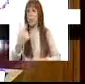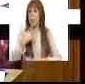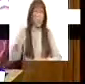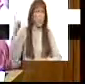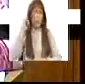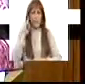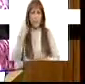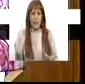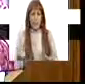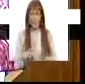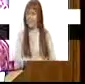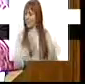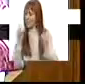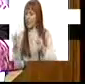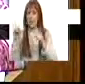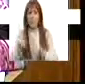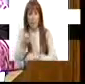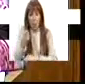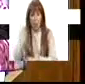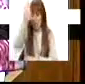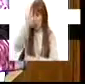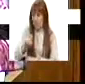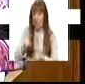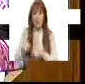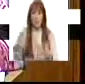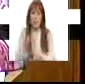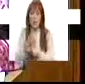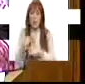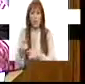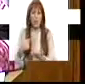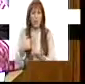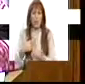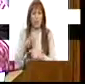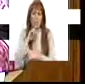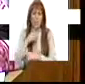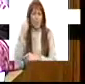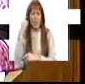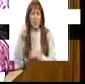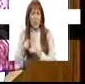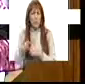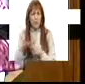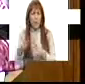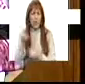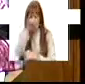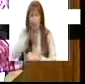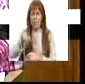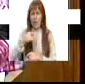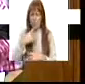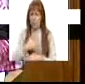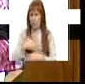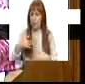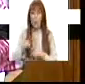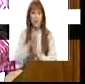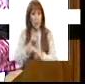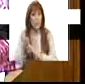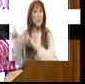extremamente importante. Por outro lado, também o anterior Governo, num setor que nós poderemos considerar com uma dimensão ambiental extraordinária,